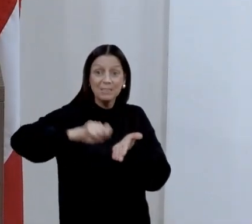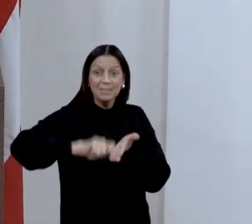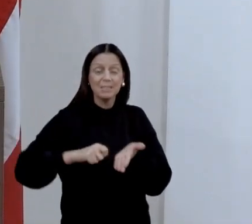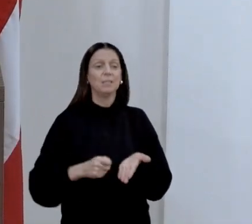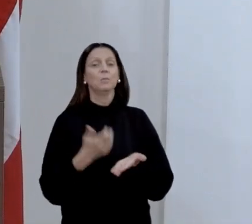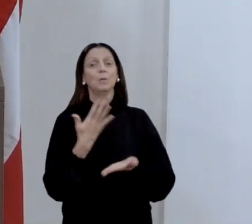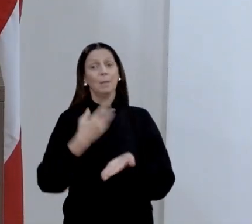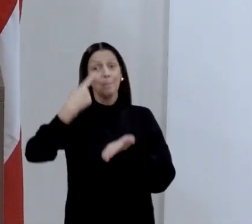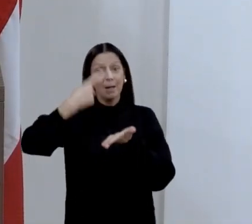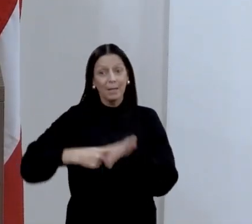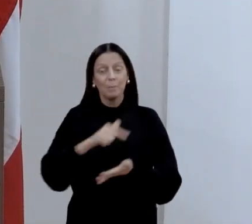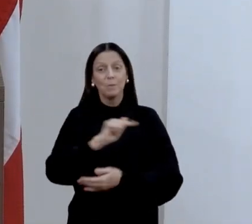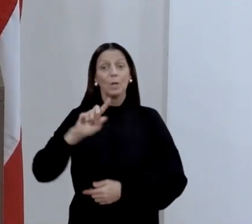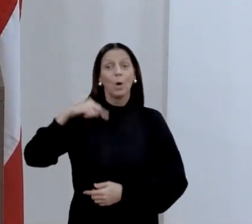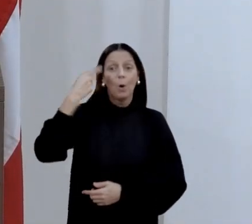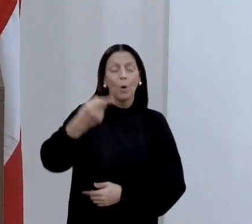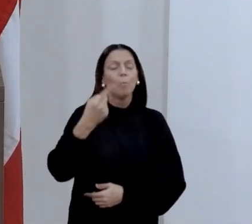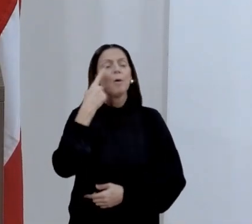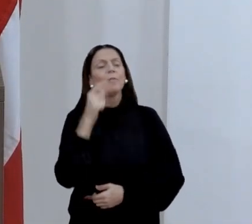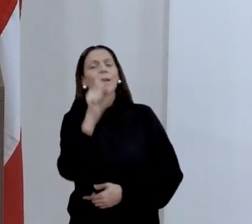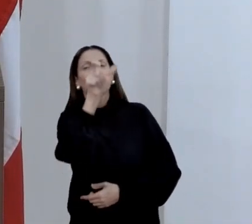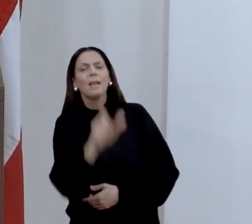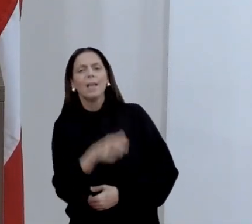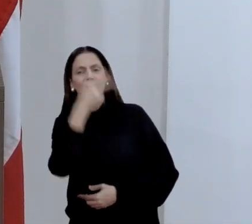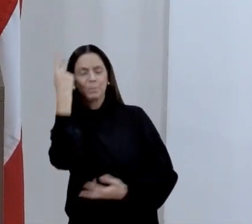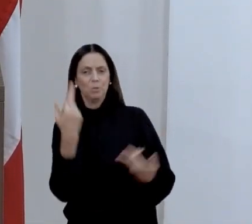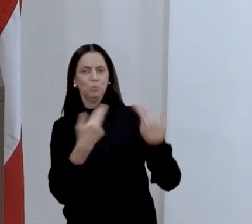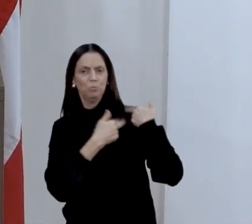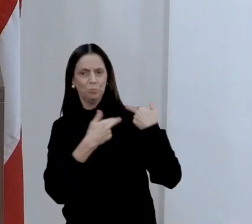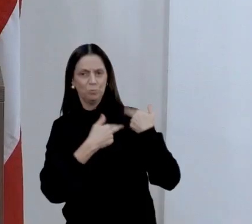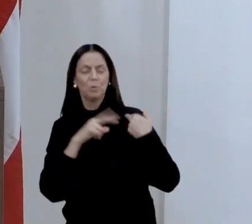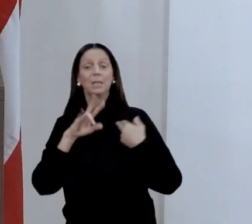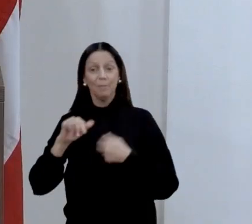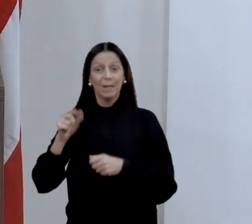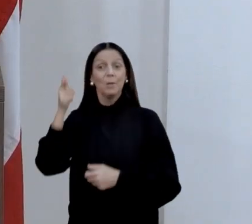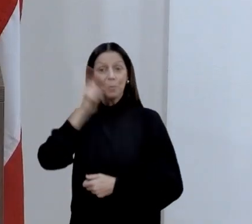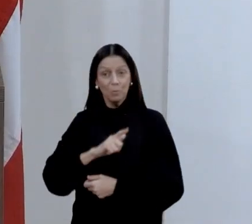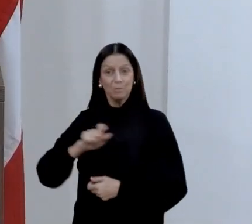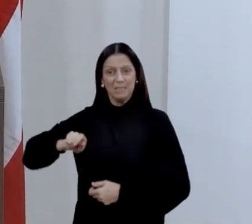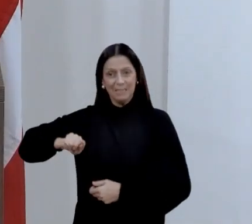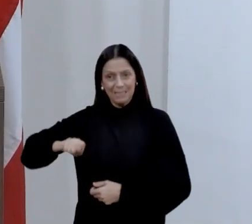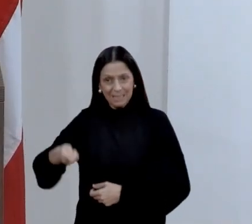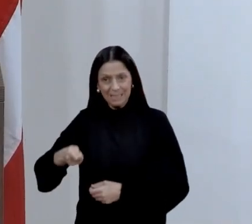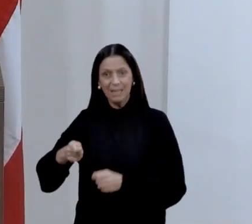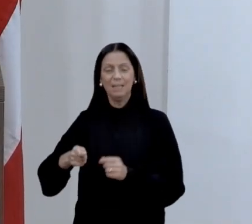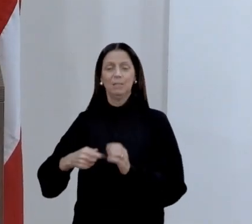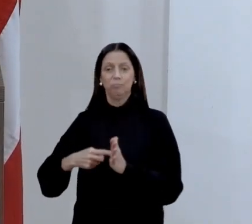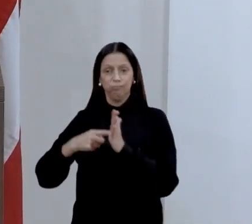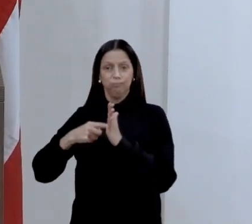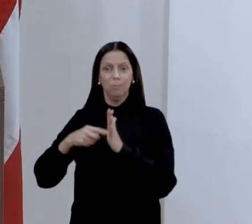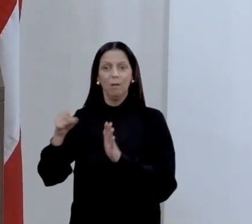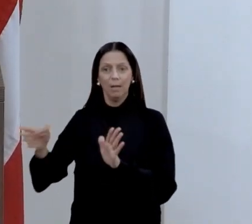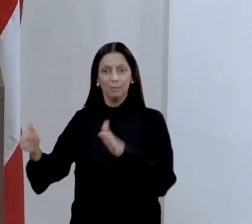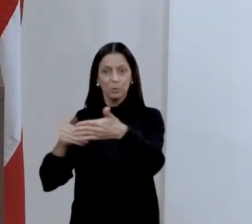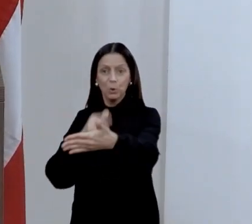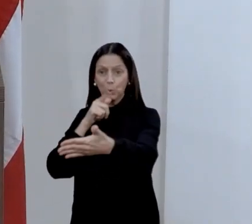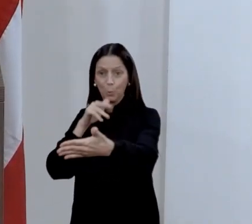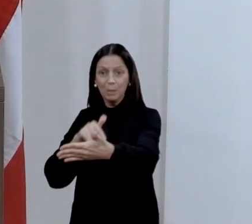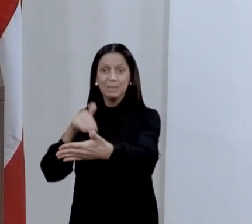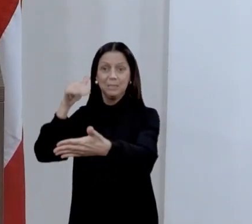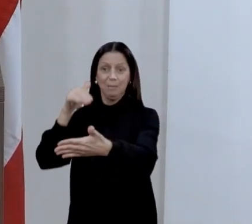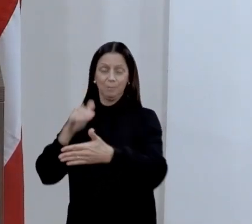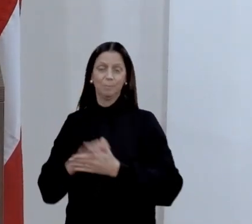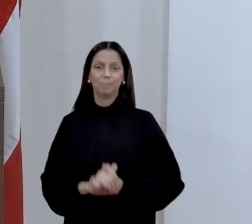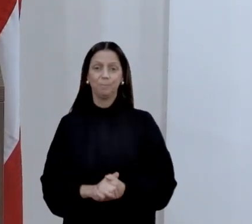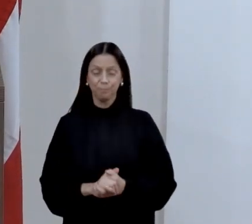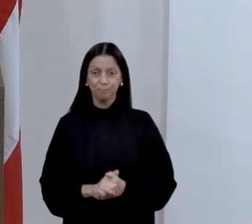lá pessoalmente para ver quem é a pessoa que está lá, que vai ligar, que se porventura qual é a empresa que vai fazer a manutenção. Estava conversando com o vereador Bruno Wink, ele até